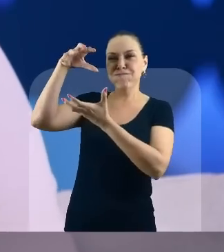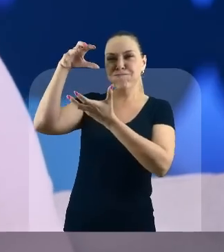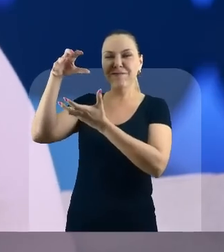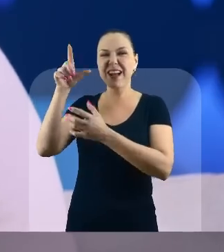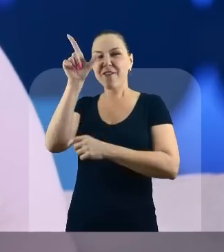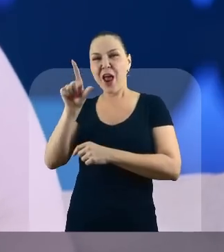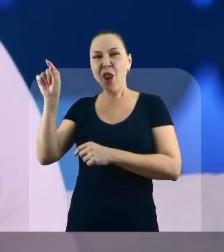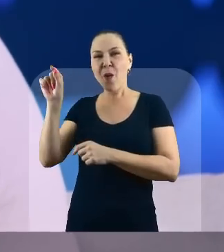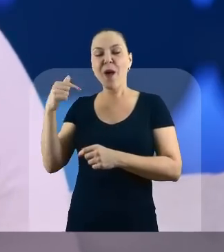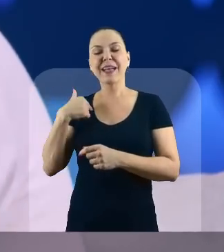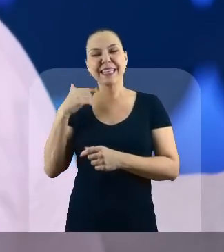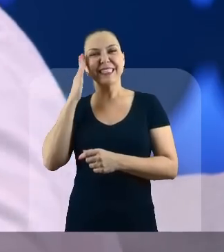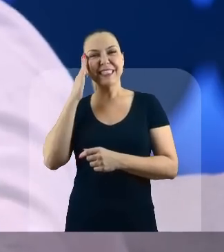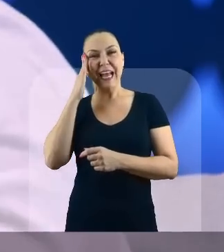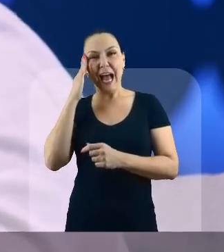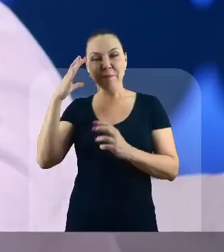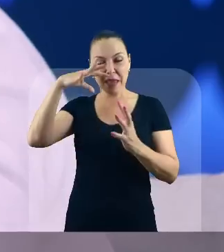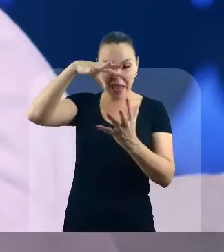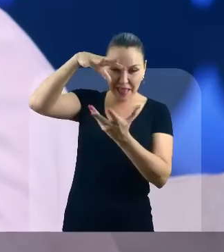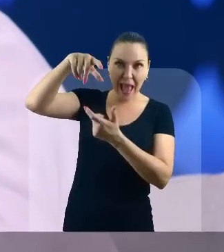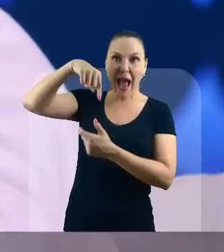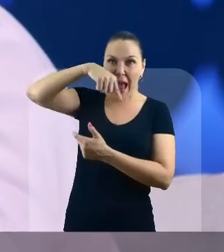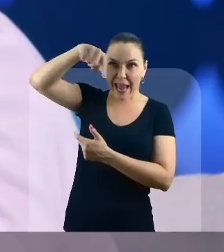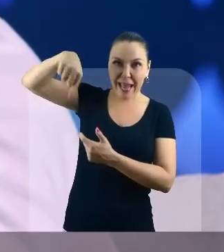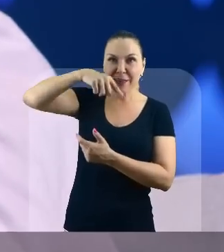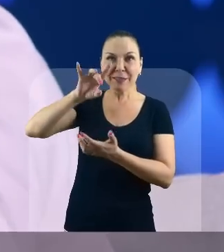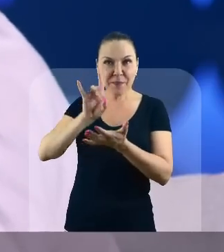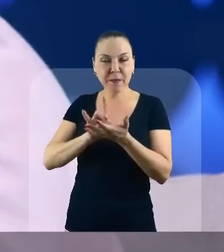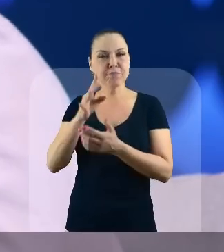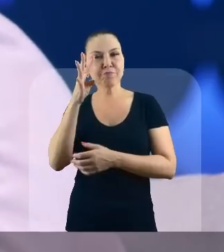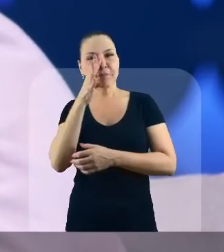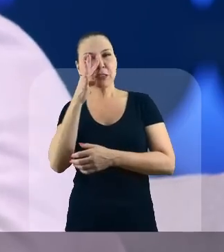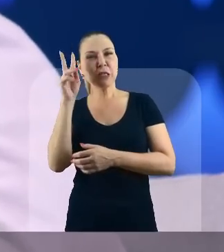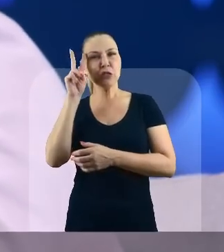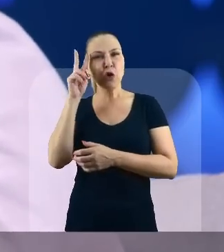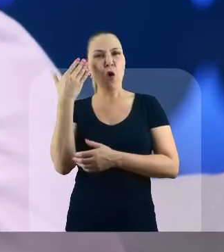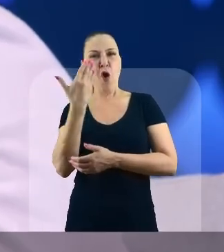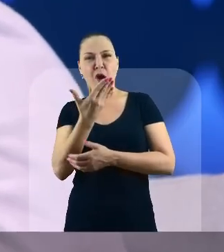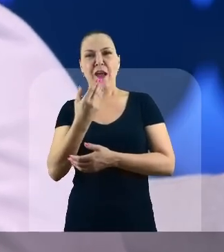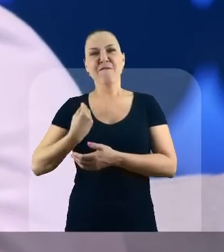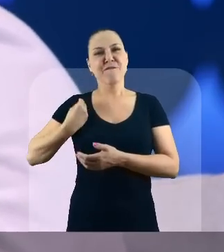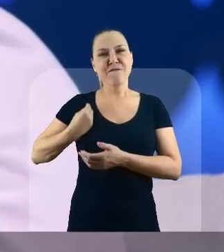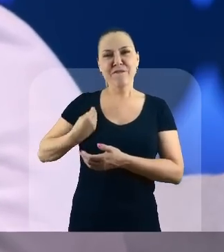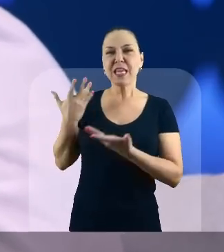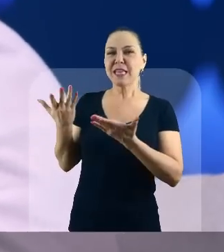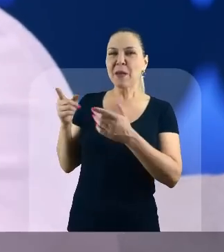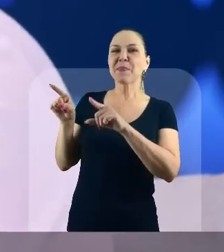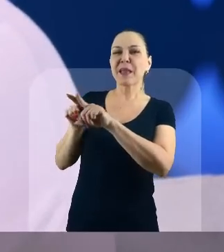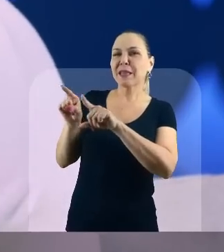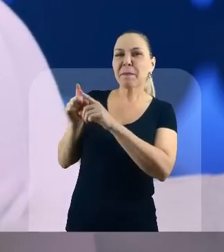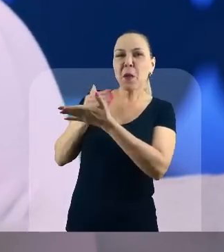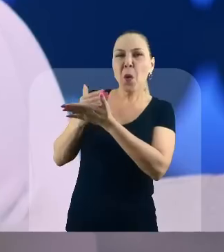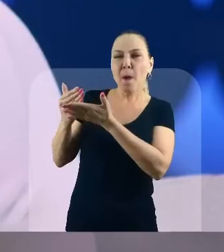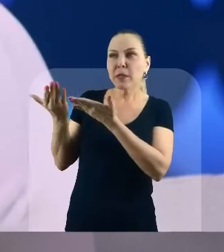Eu queria fazer uma pergunta para ele, não só por admirar toda a história de vida dele, mas também por ter